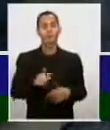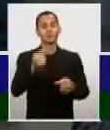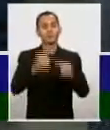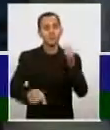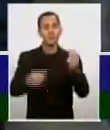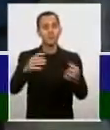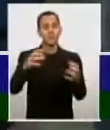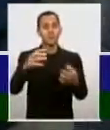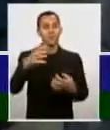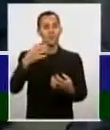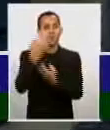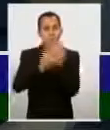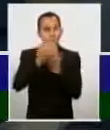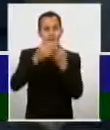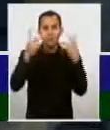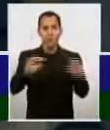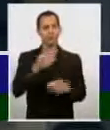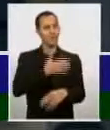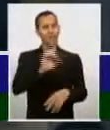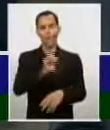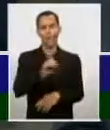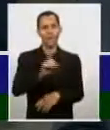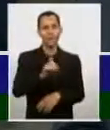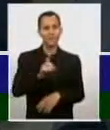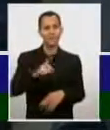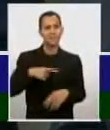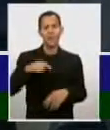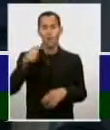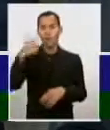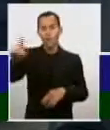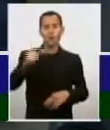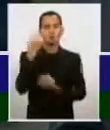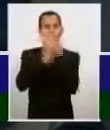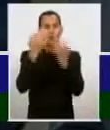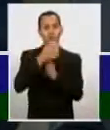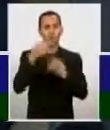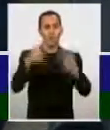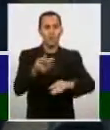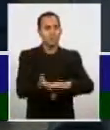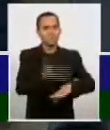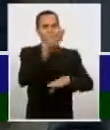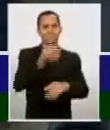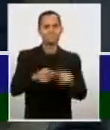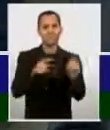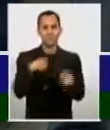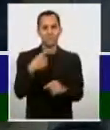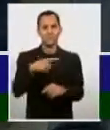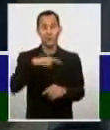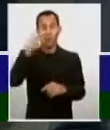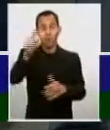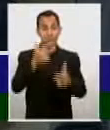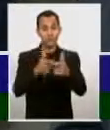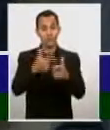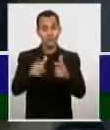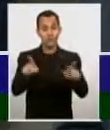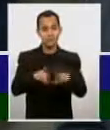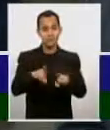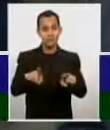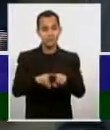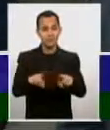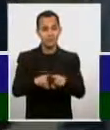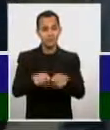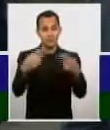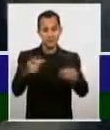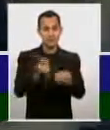música ou têm a preferência para aquela música que está naquela altura. Nós temos um outro problema aqui também,